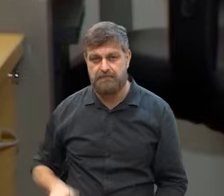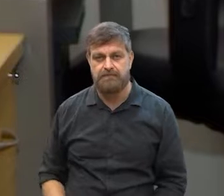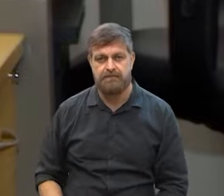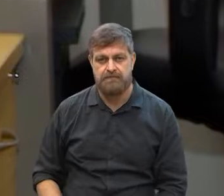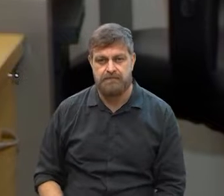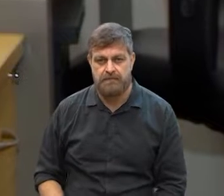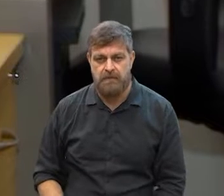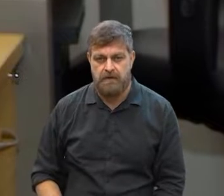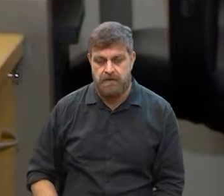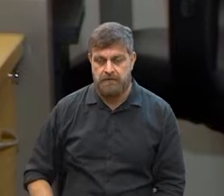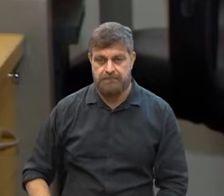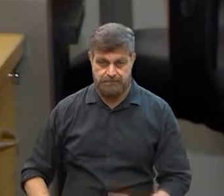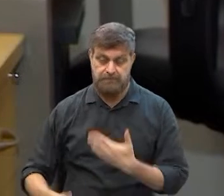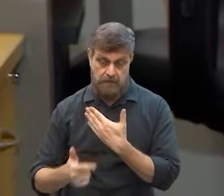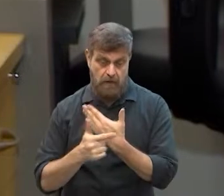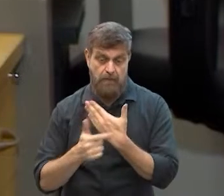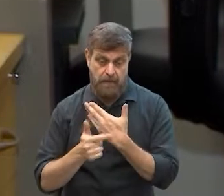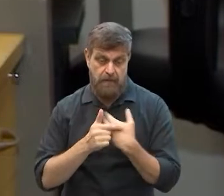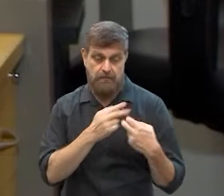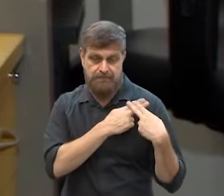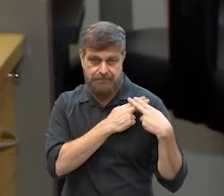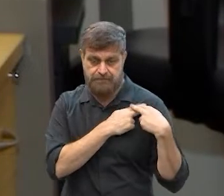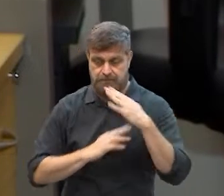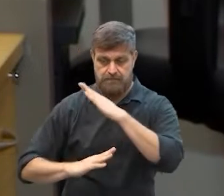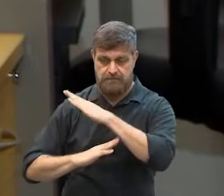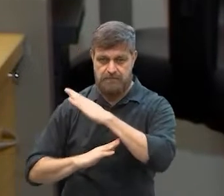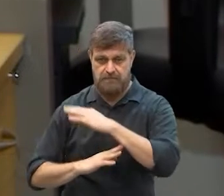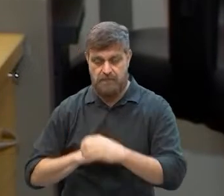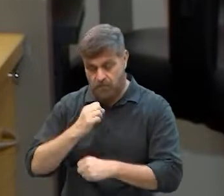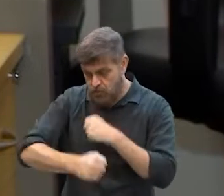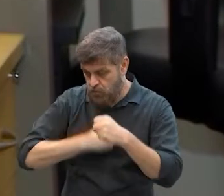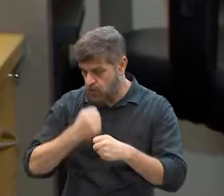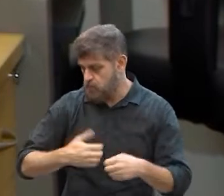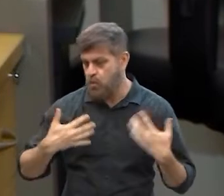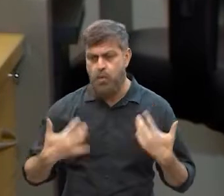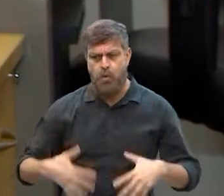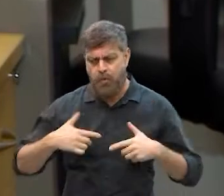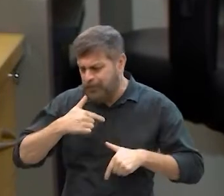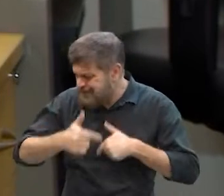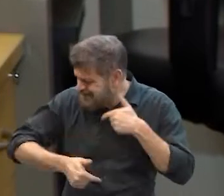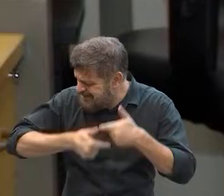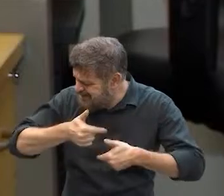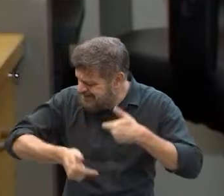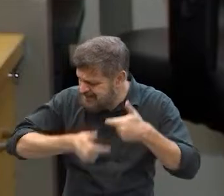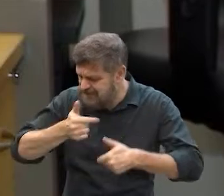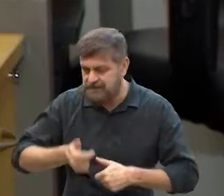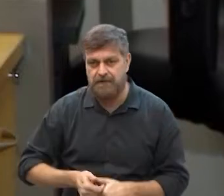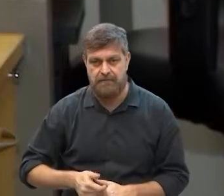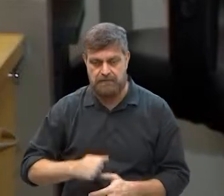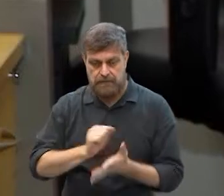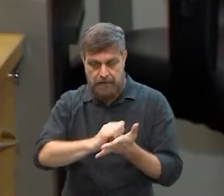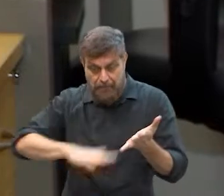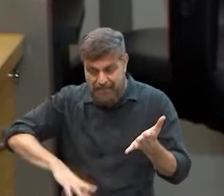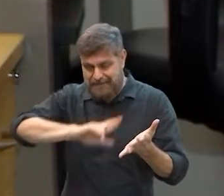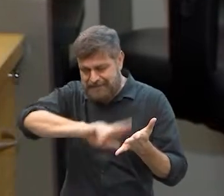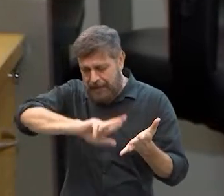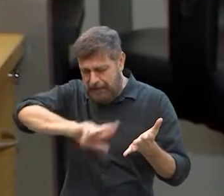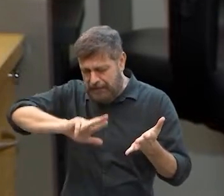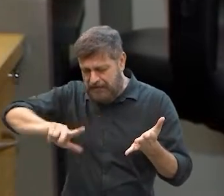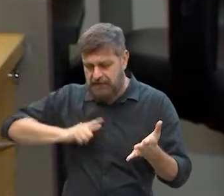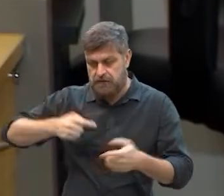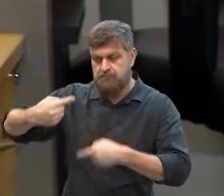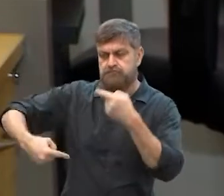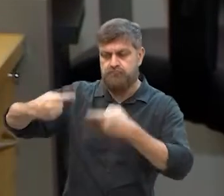interior, por ser o seu papel também. Então, um ano bastante intenso de muitas atividades, de muitas